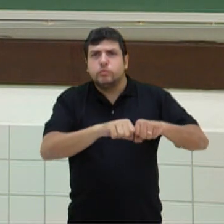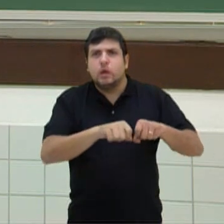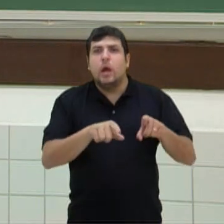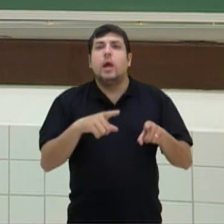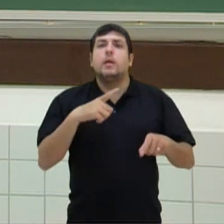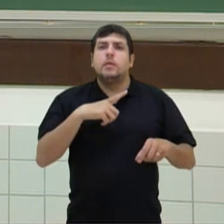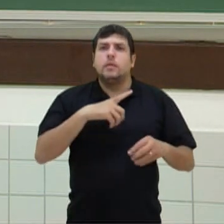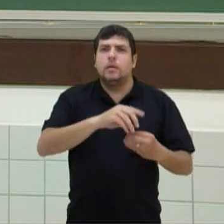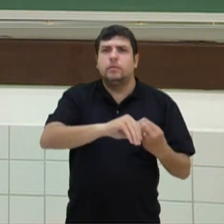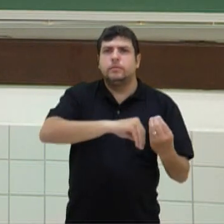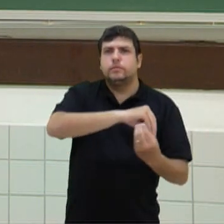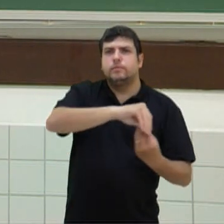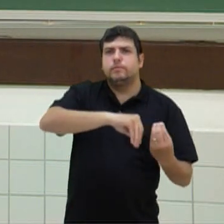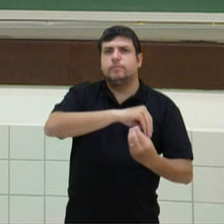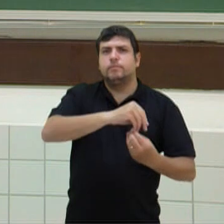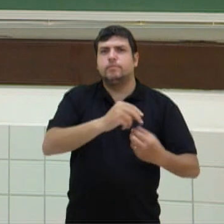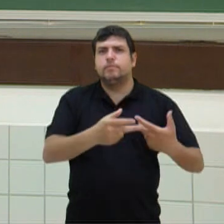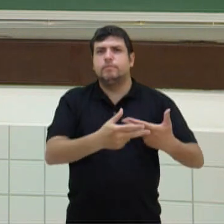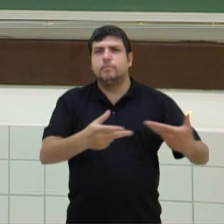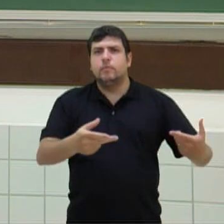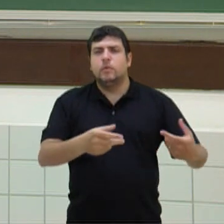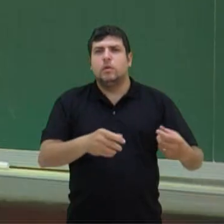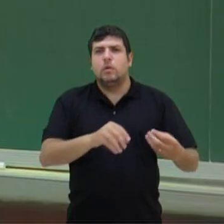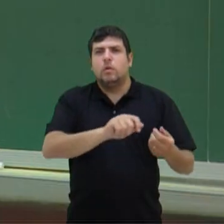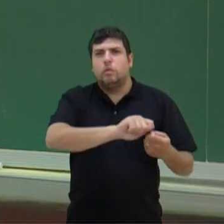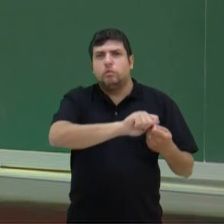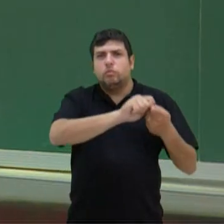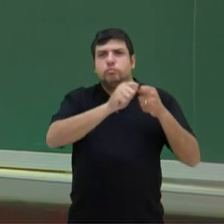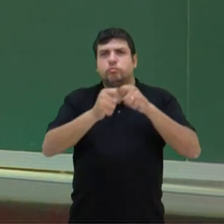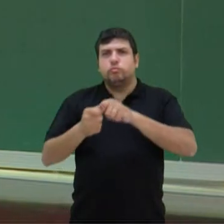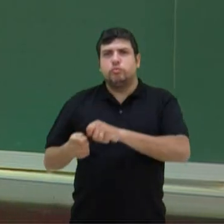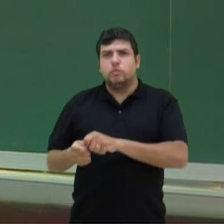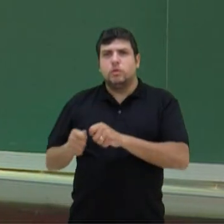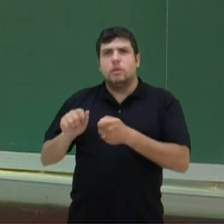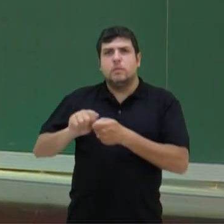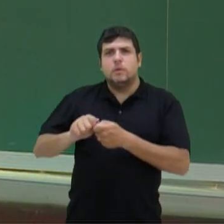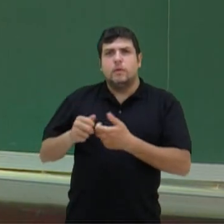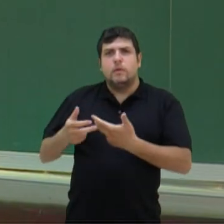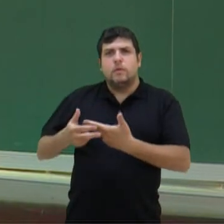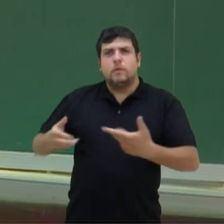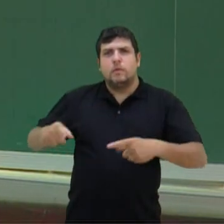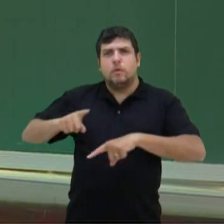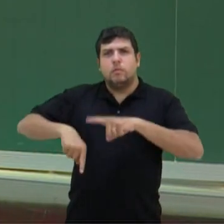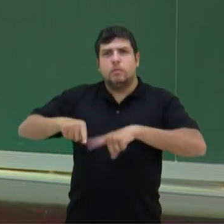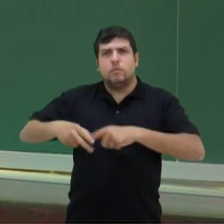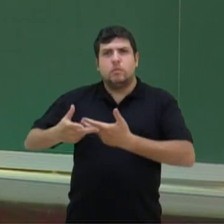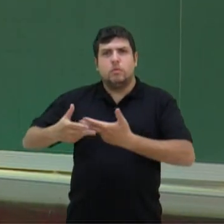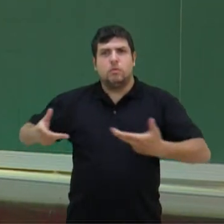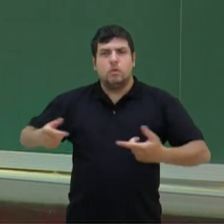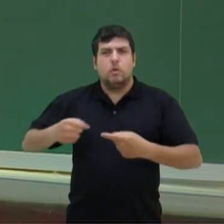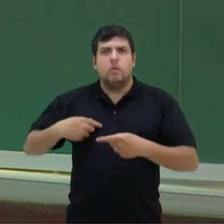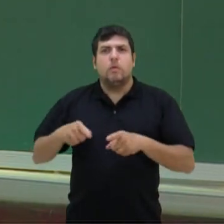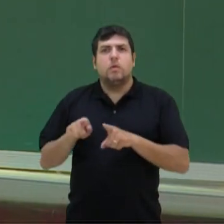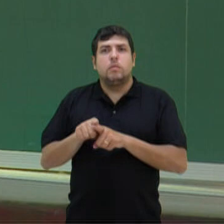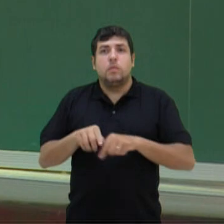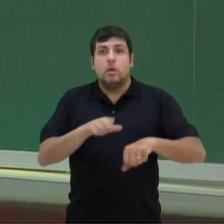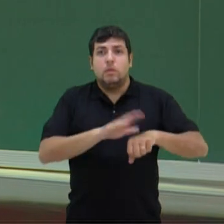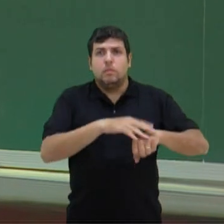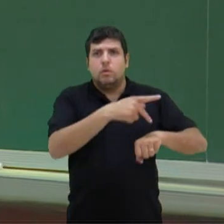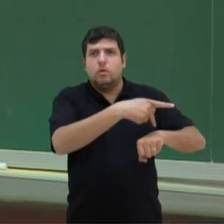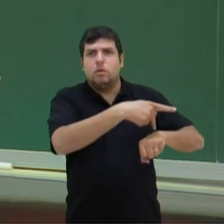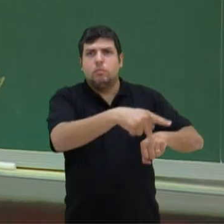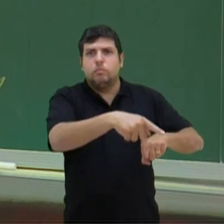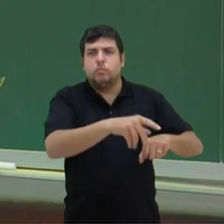sempre associadas a outras coisas e quando eu preciso de um determinado ingrediente, quanto mais puro ele vai ser, mais fácil a minha reação